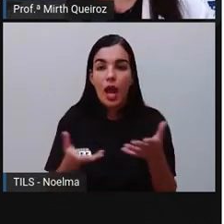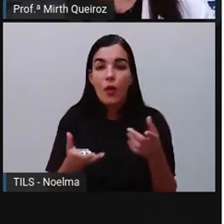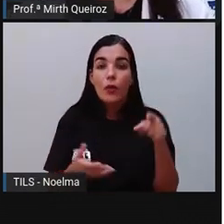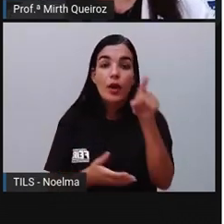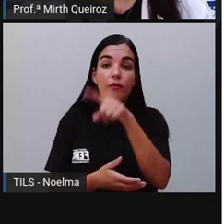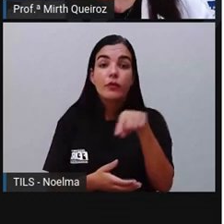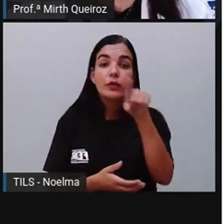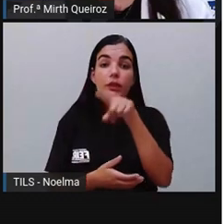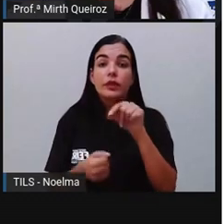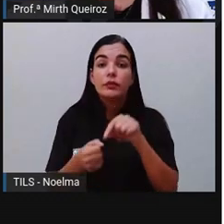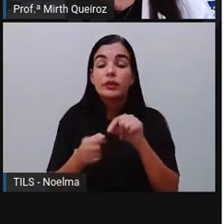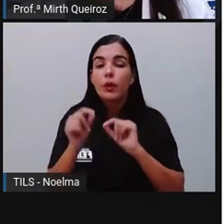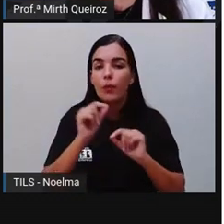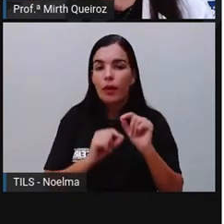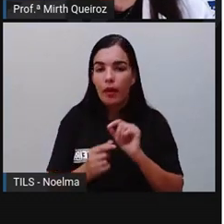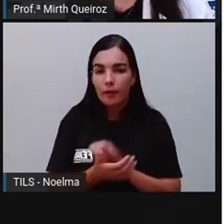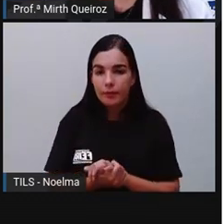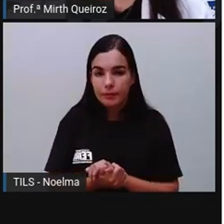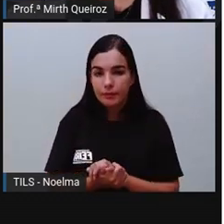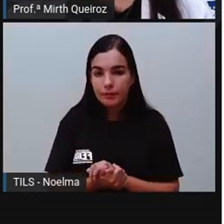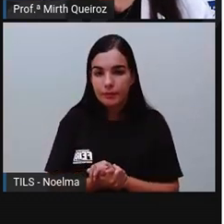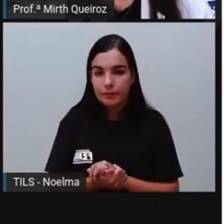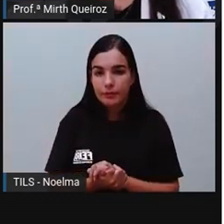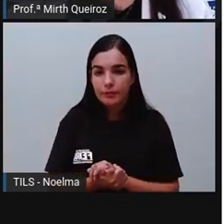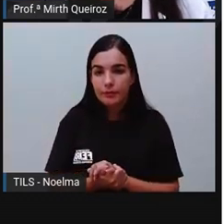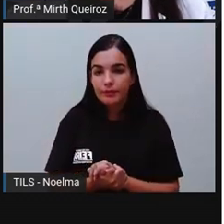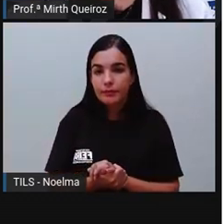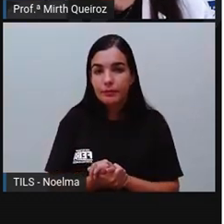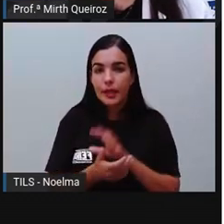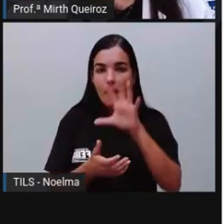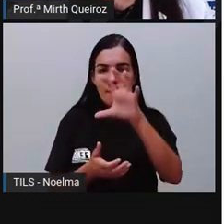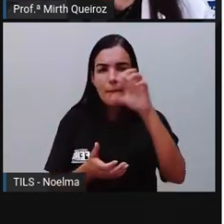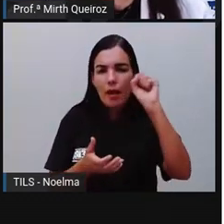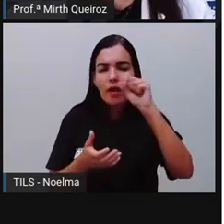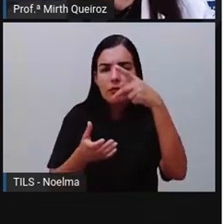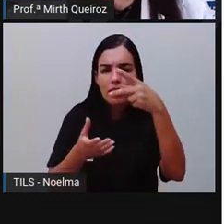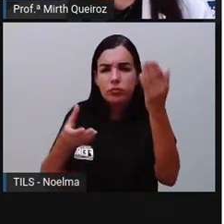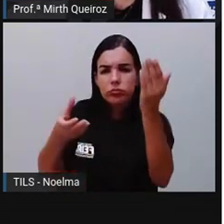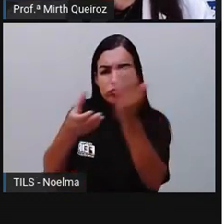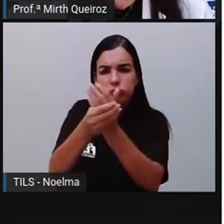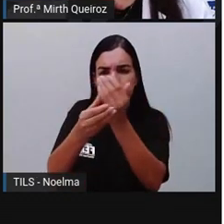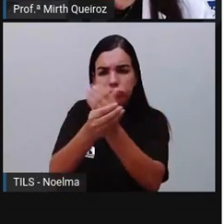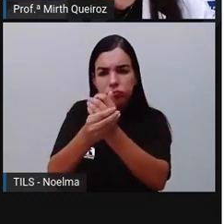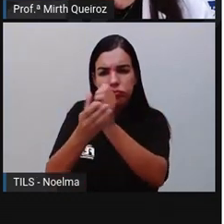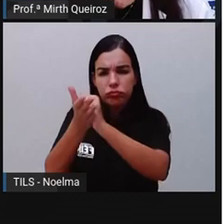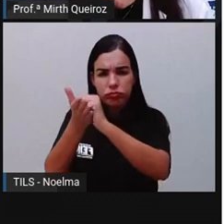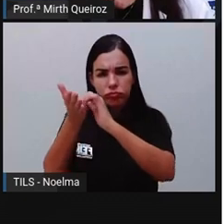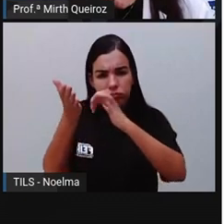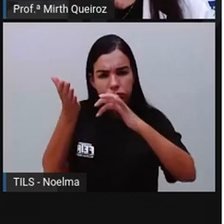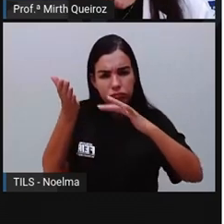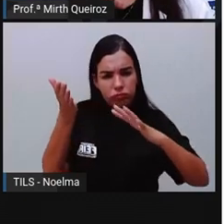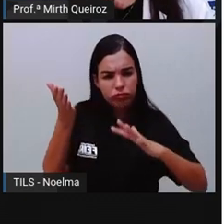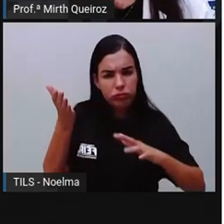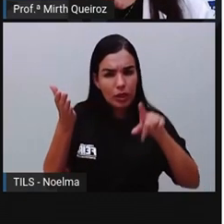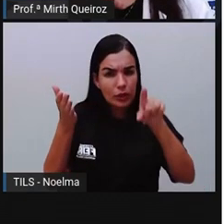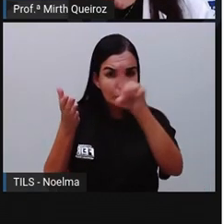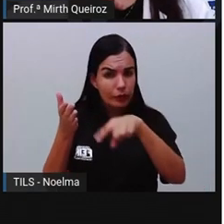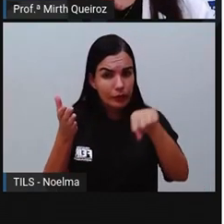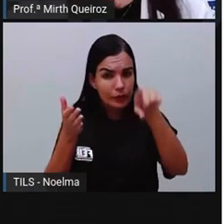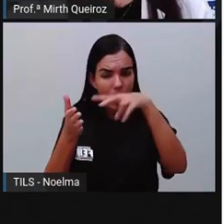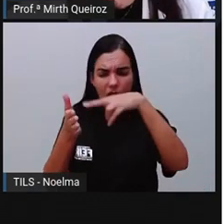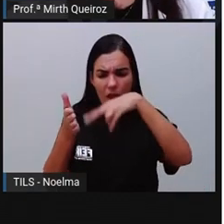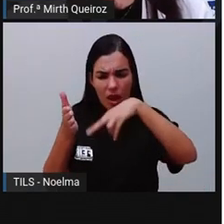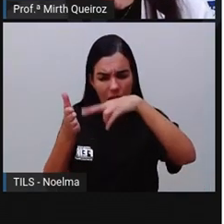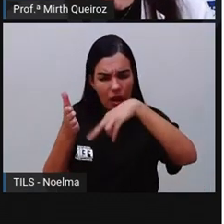vão fazer? Vocês vão pegar lá o bloco de atividade de vocês, ler